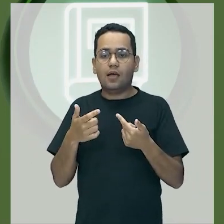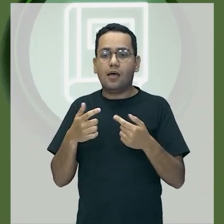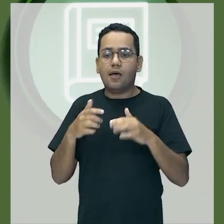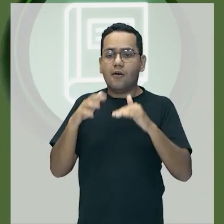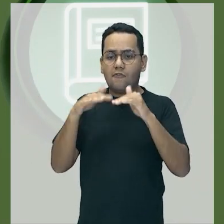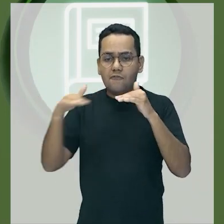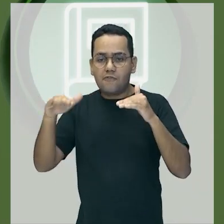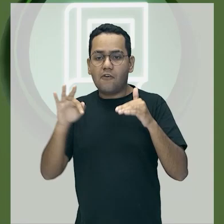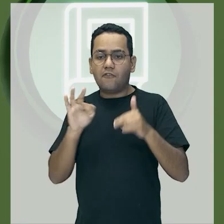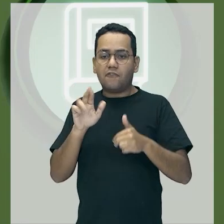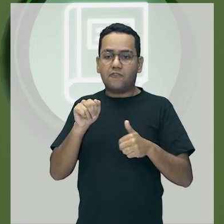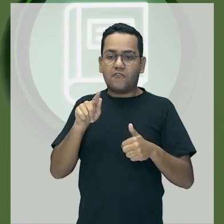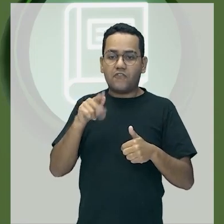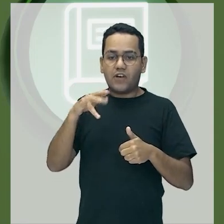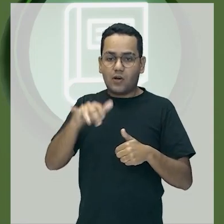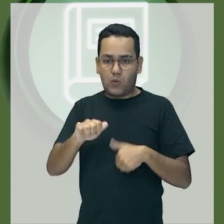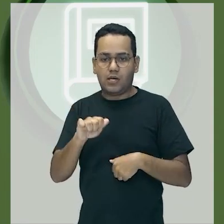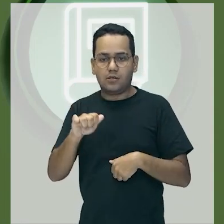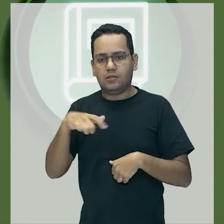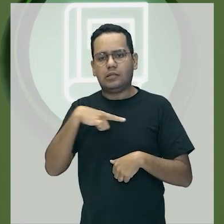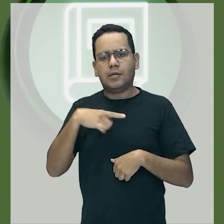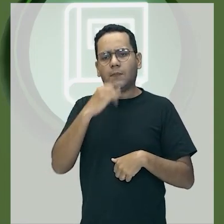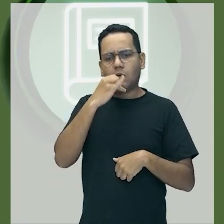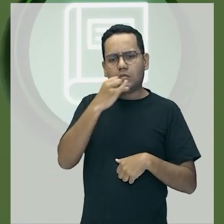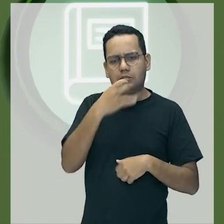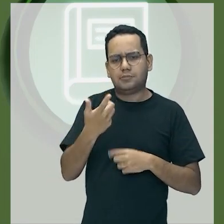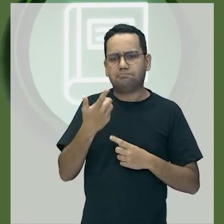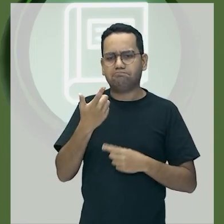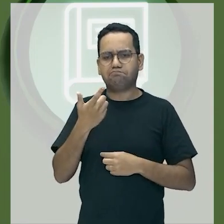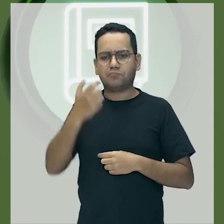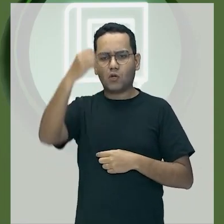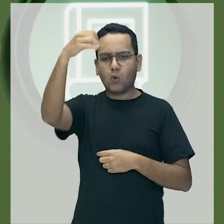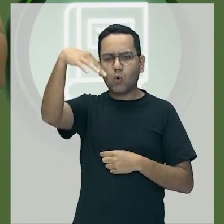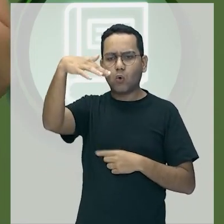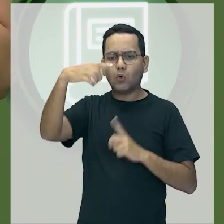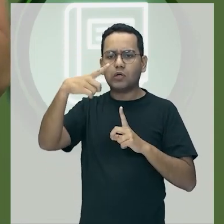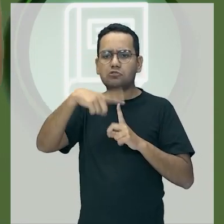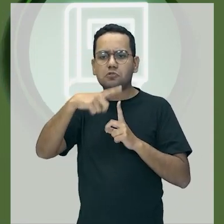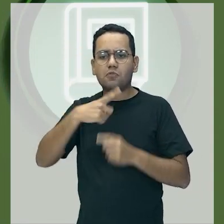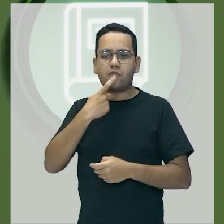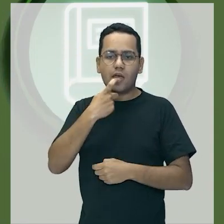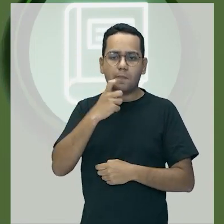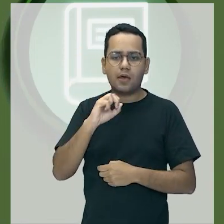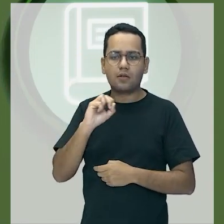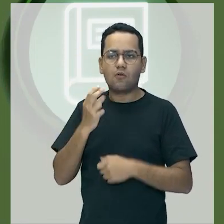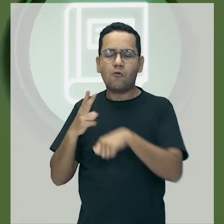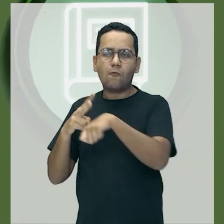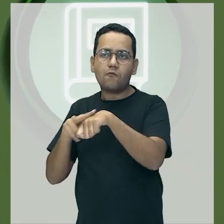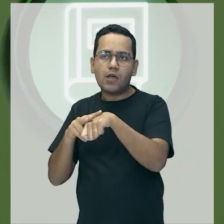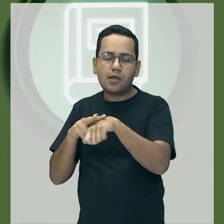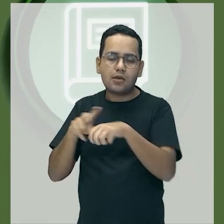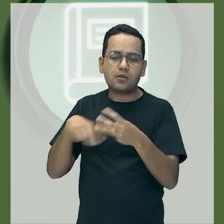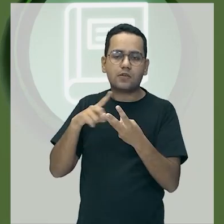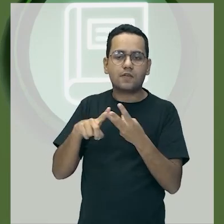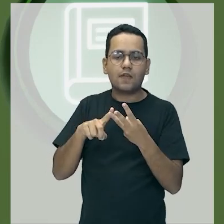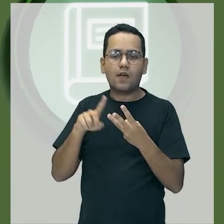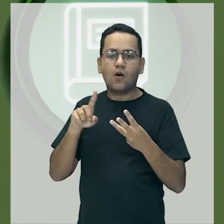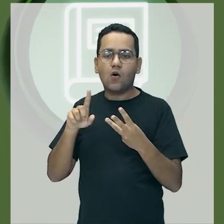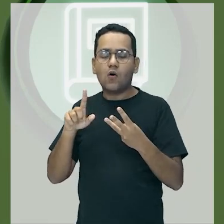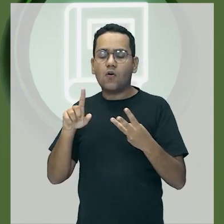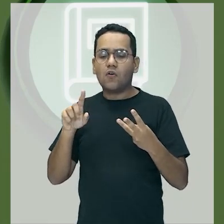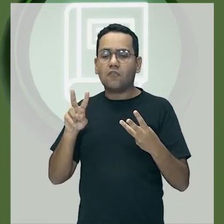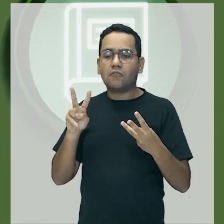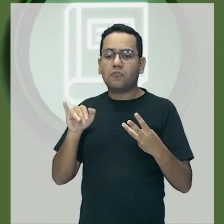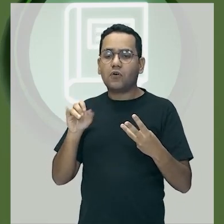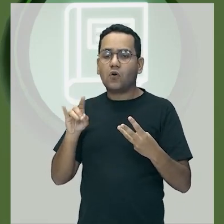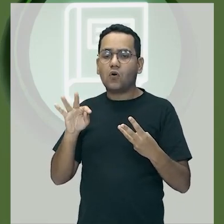estou jogando uma luz da cor vermelha, eu estou jogando uma luz da cor verde, eu estou jogando a luz de uma cor violeta, ou até